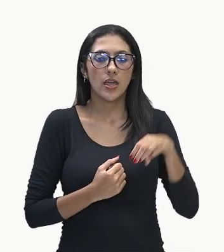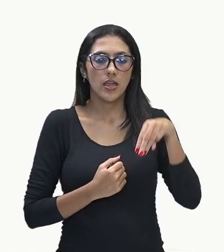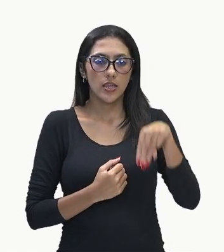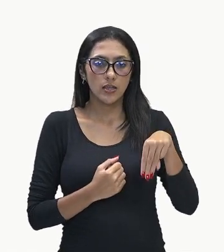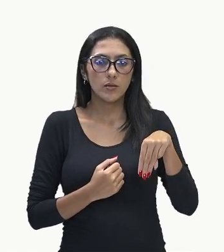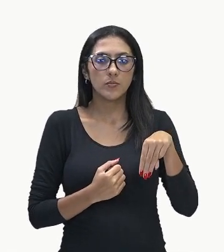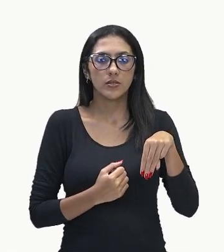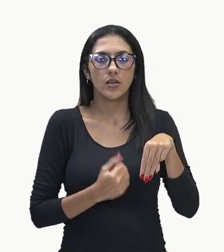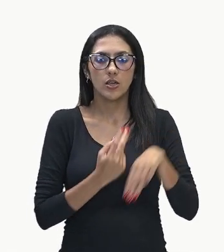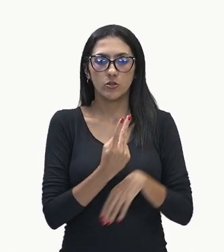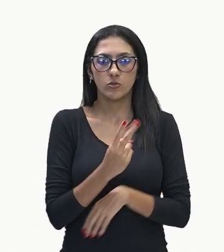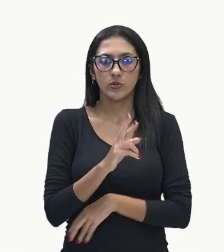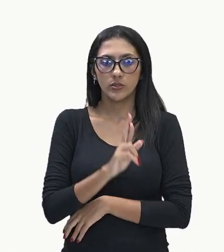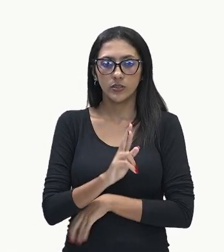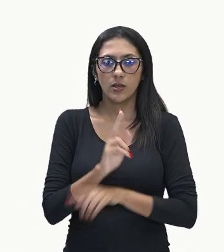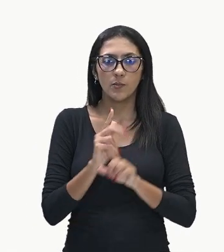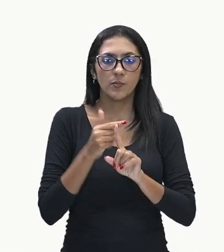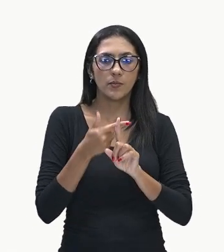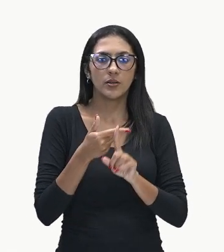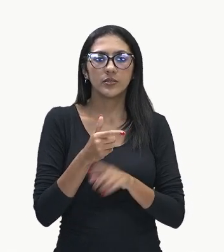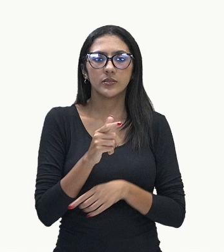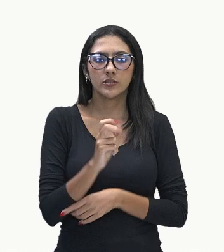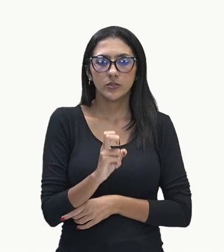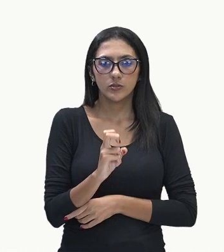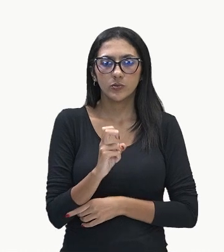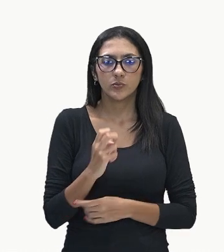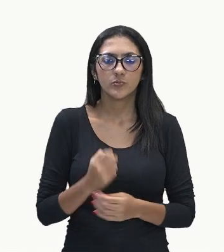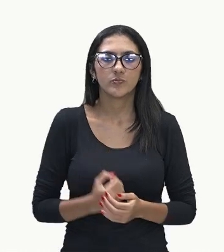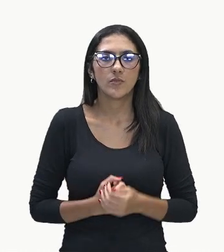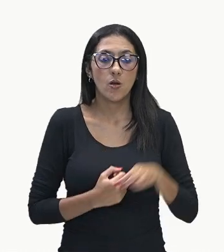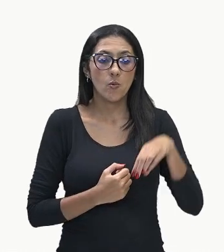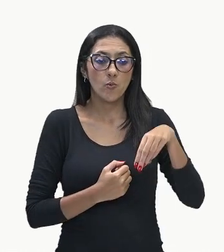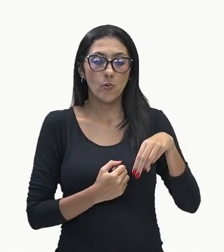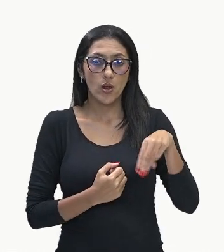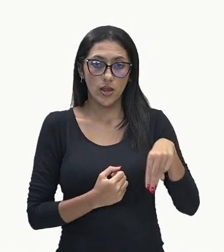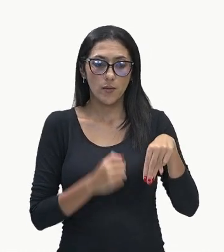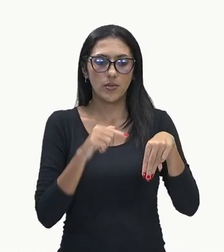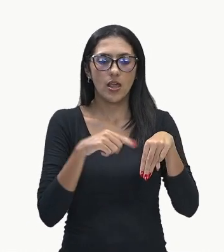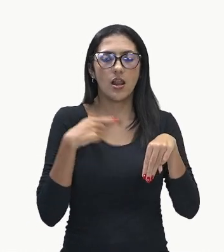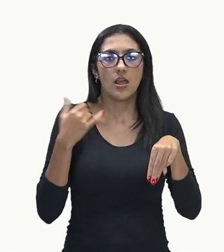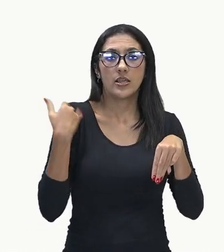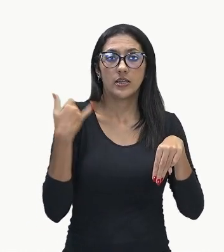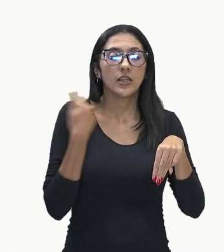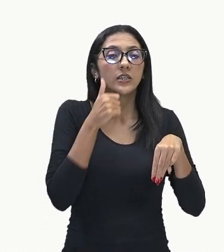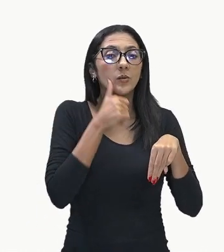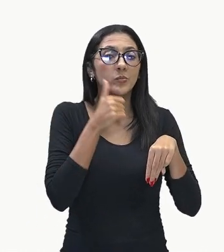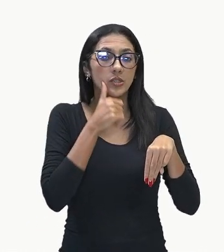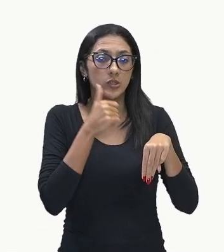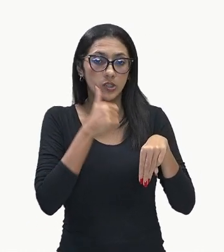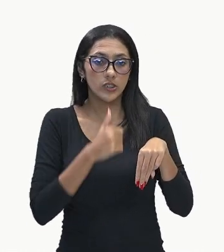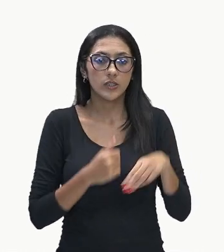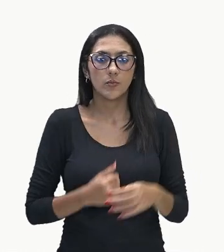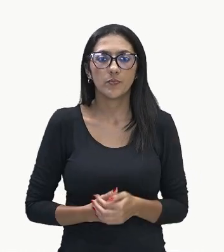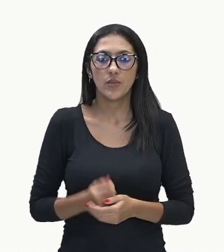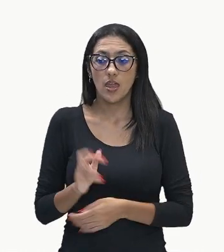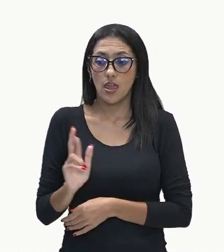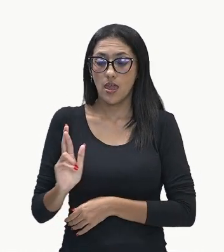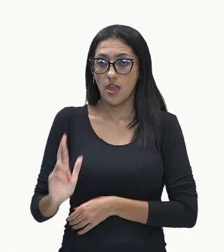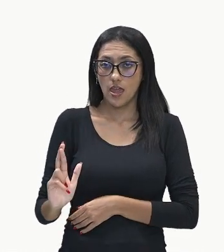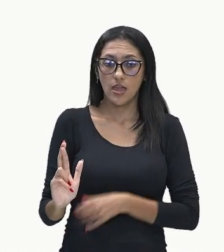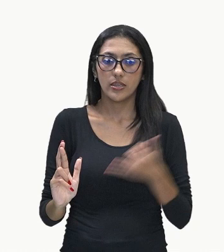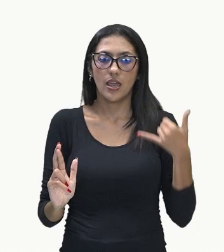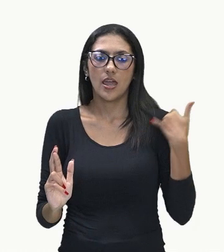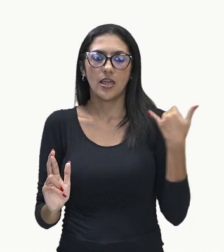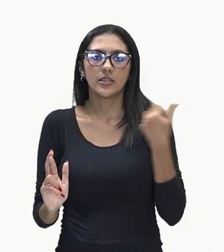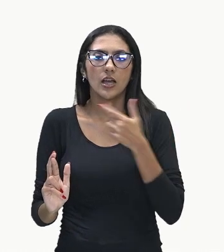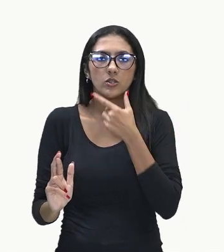temos que perceber que o M é a idade de Maria e R é a idade de Reginaldo. E vale também